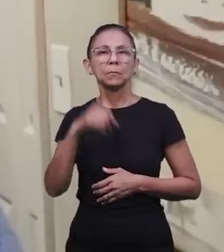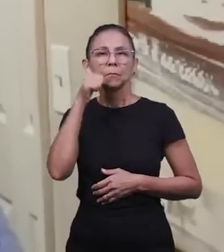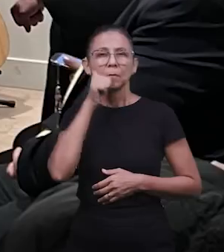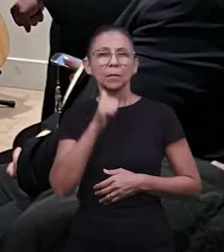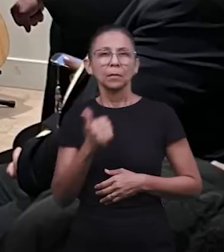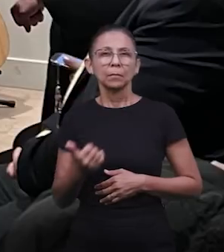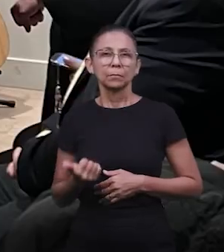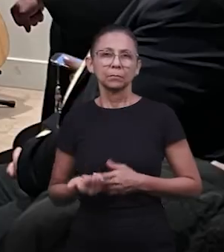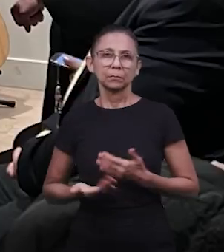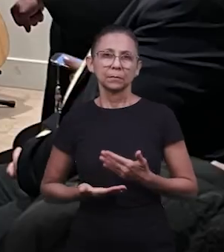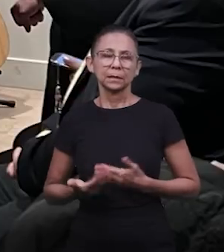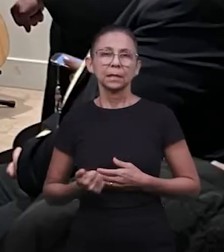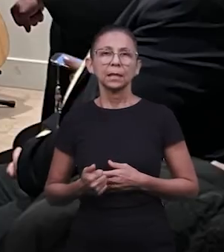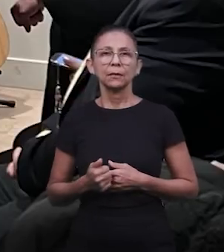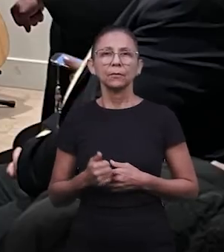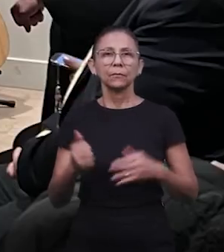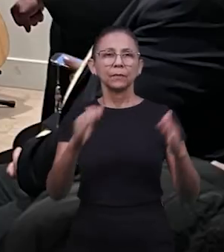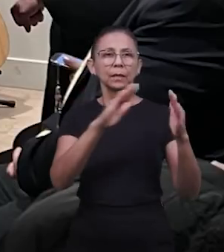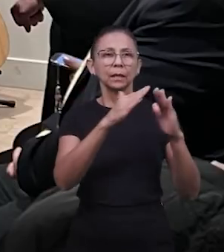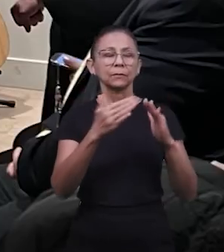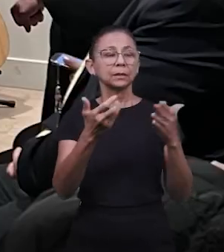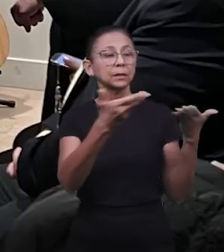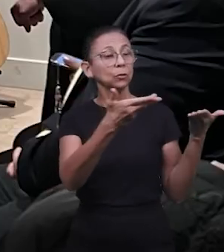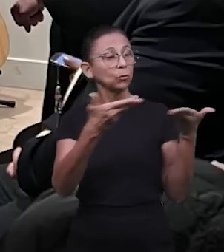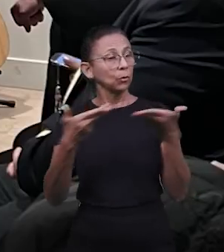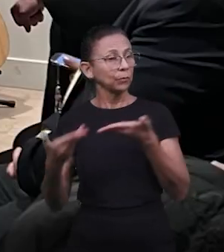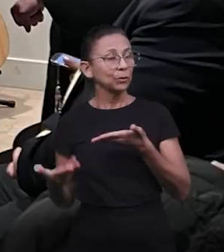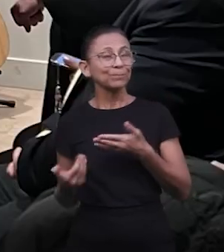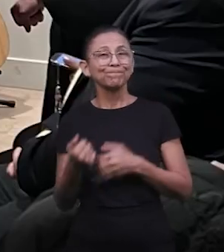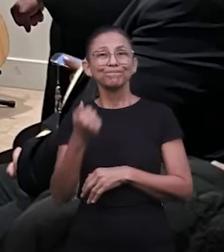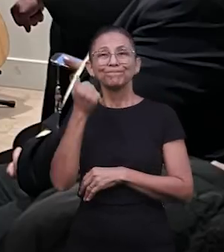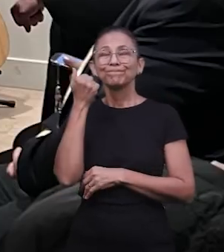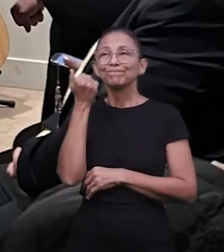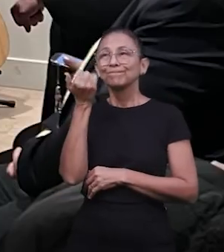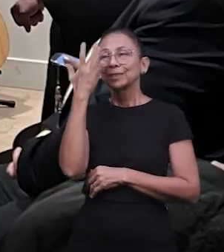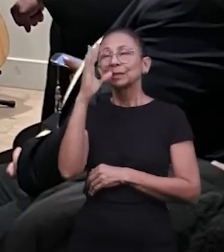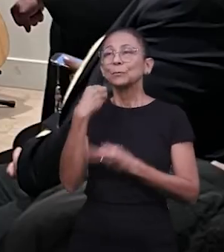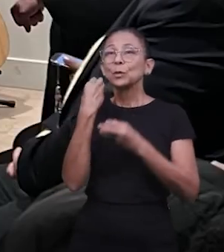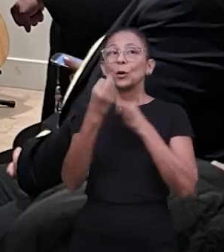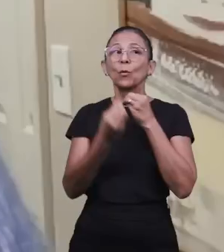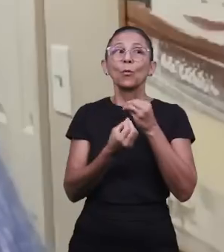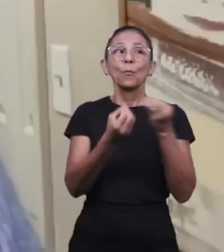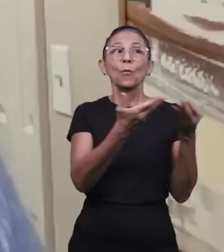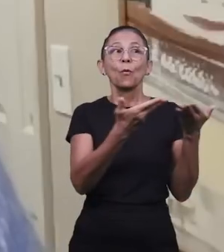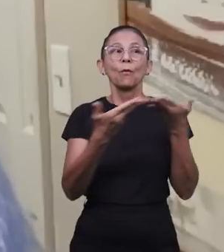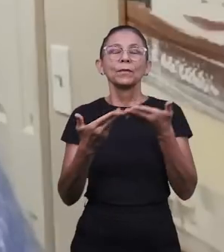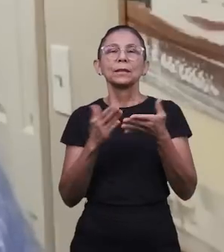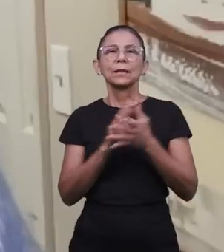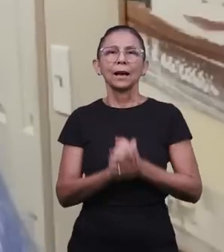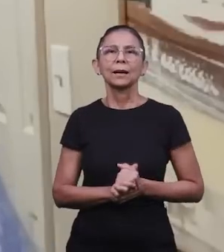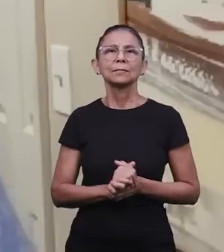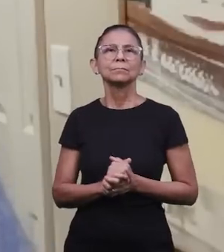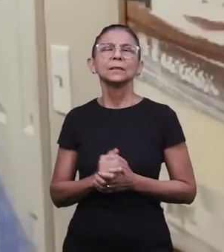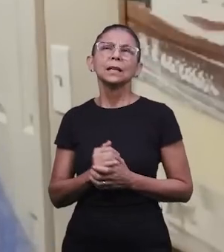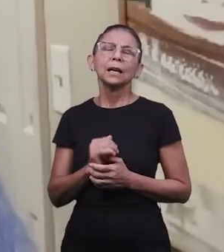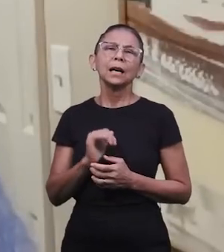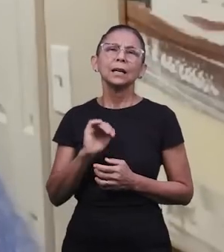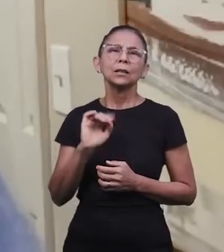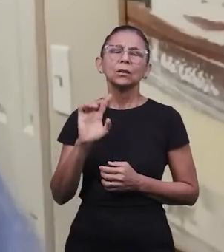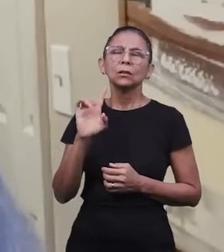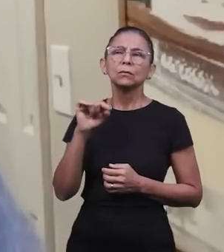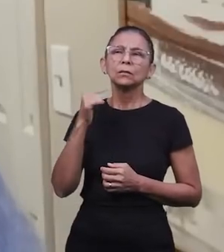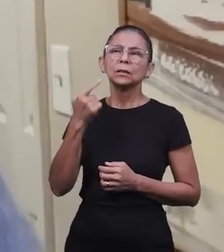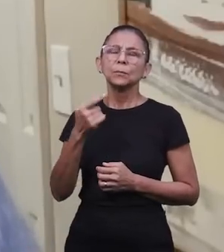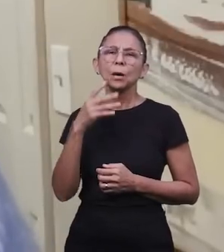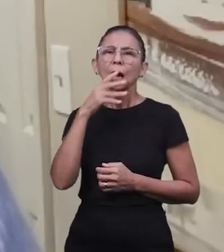de Quebec. Uma irmã desejou convidar sua vizinha para o culto, mas não sabia como abordá-la. Minutos depois, a vizinha bateu